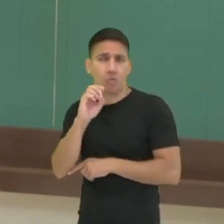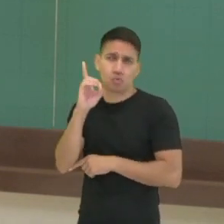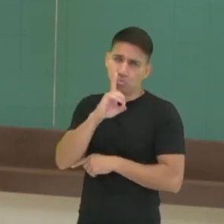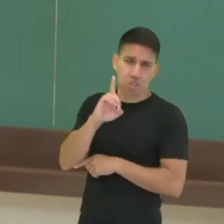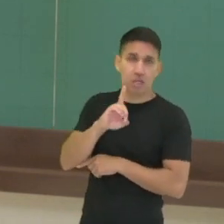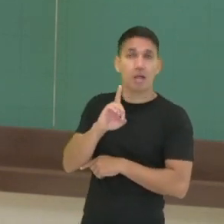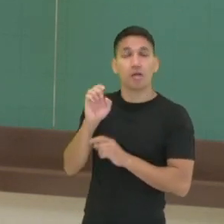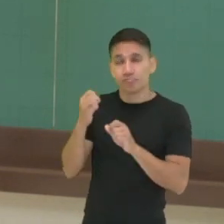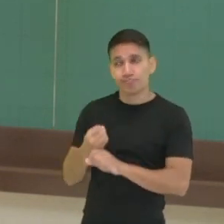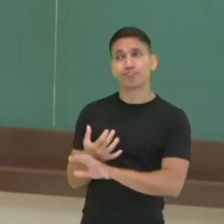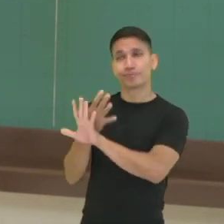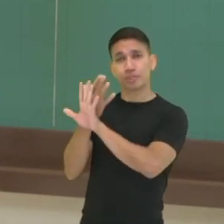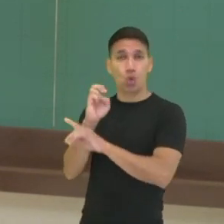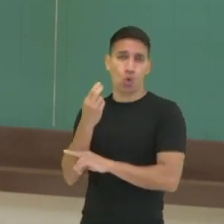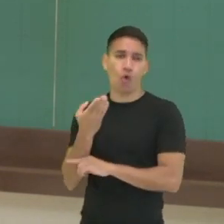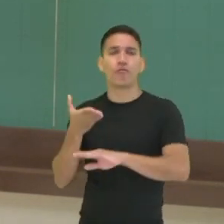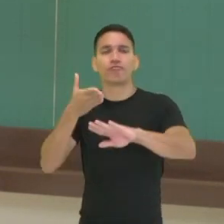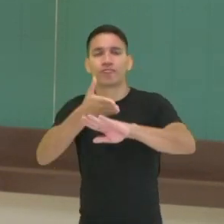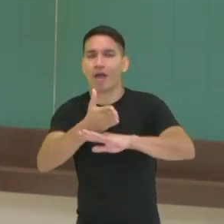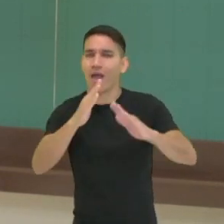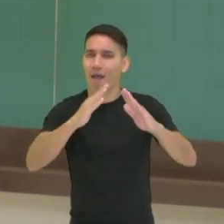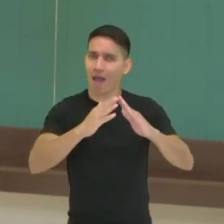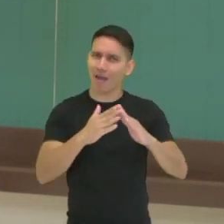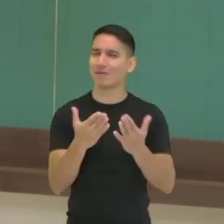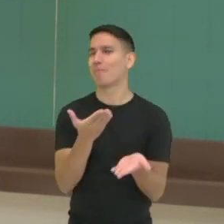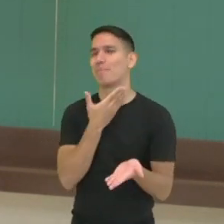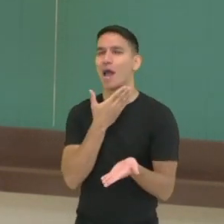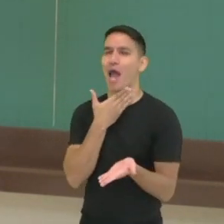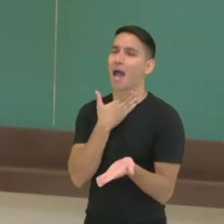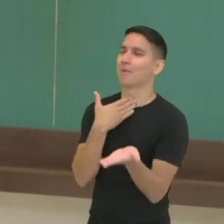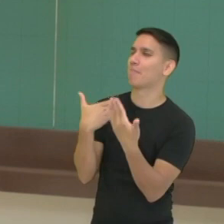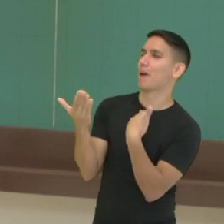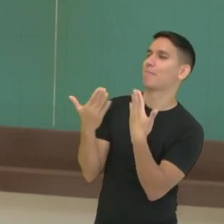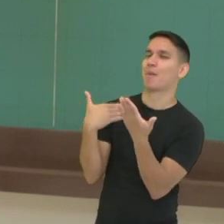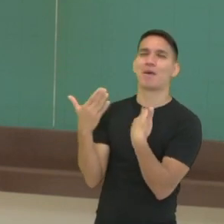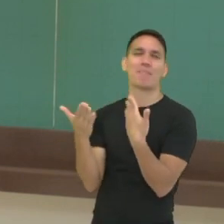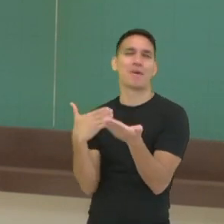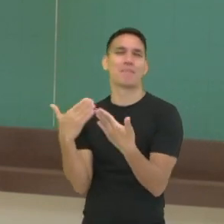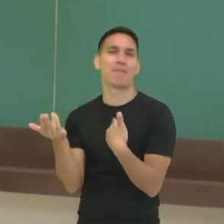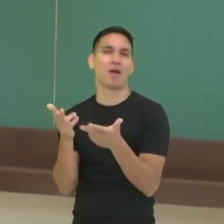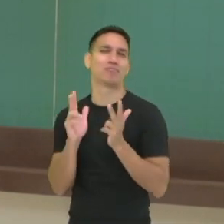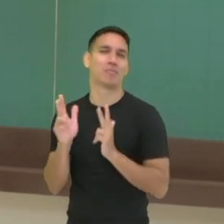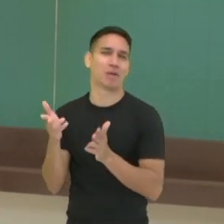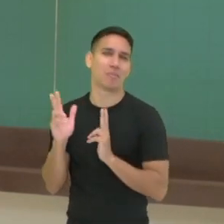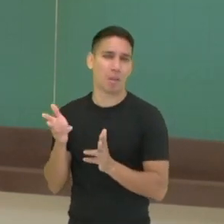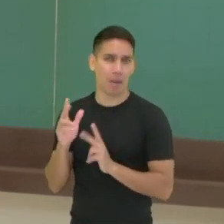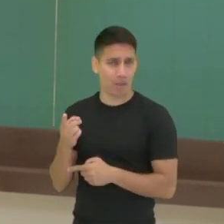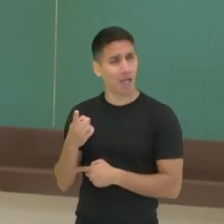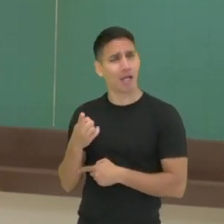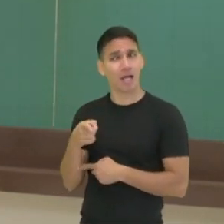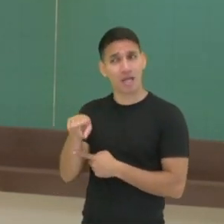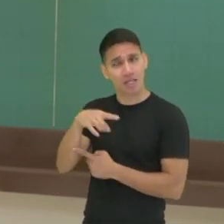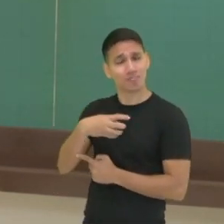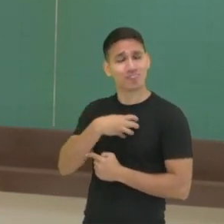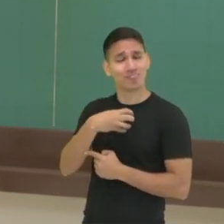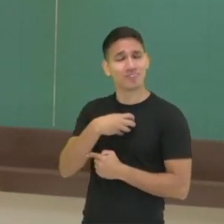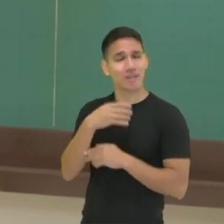avô, vá lá na casa da avó e bata um papo, converse com eles. Eles vão ficar tão felizes e